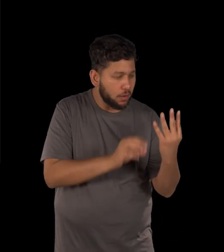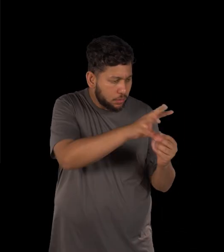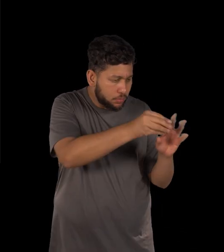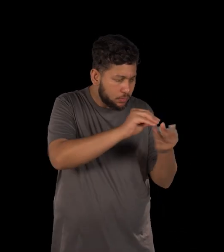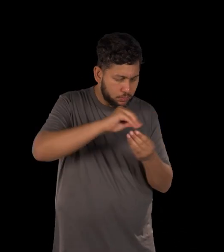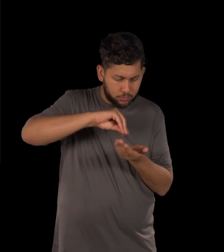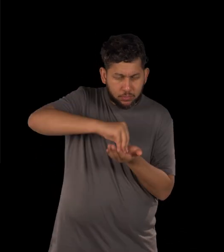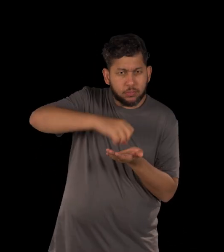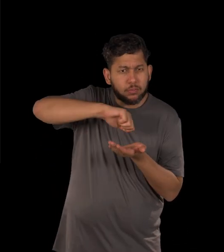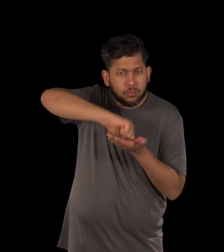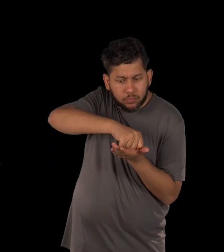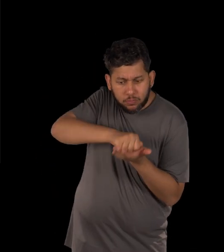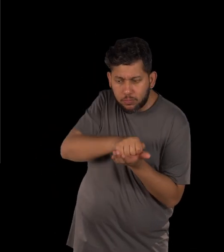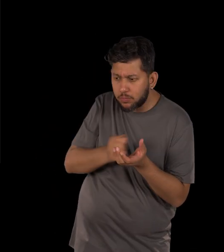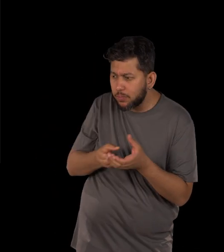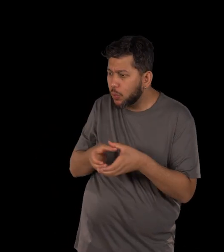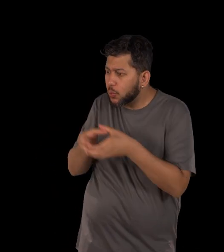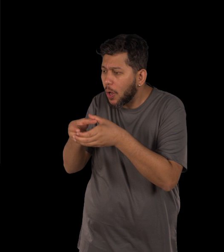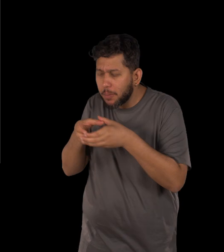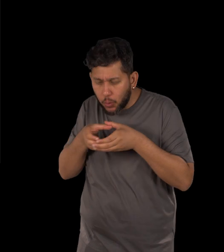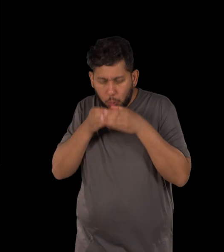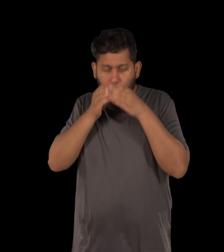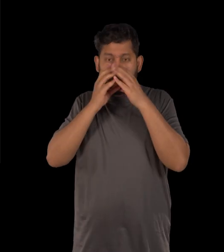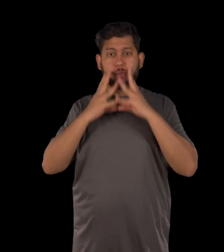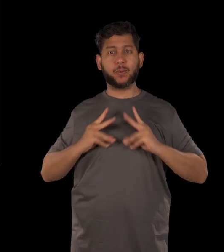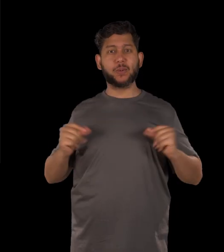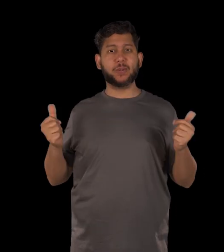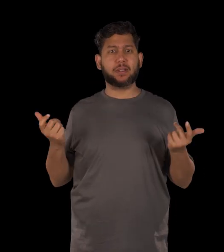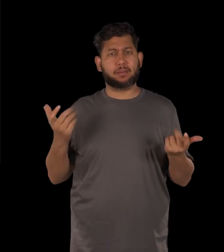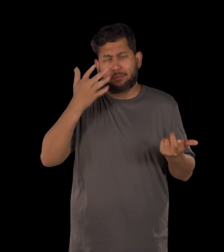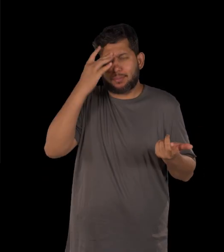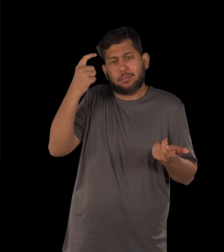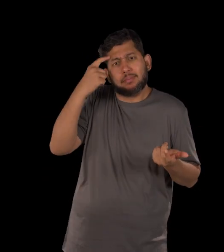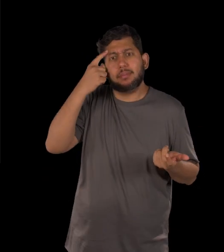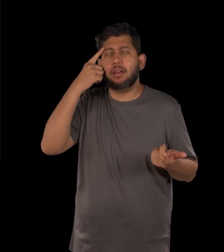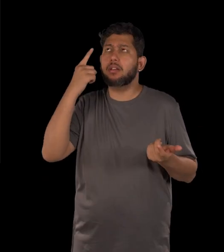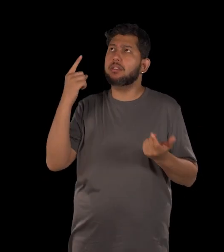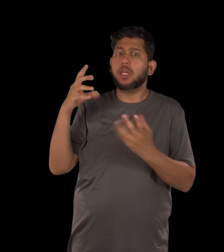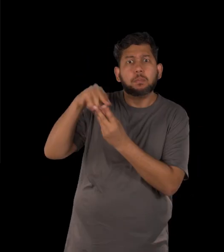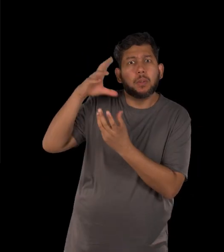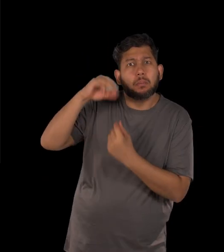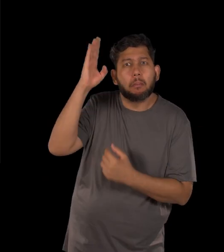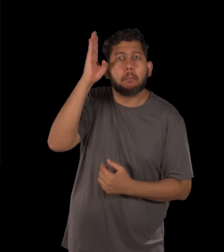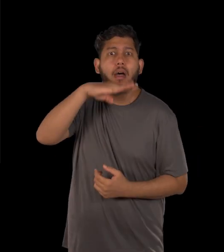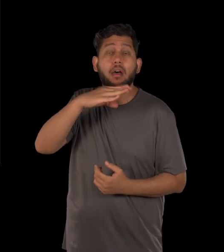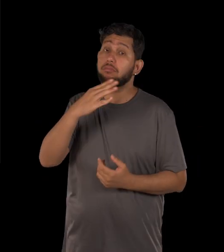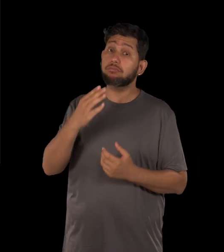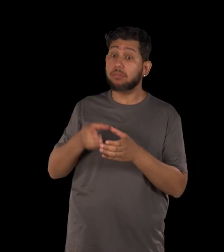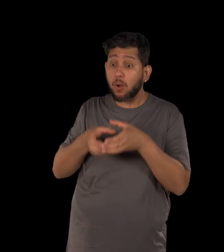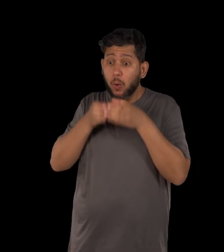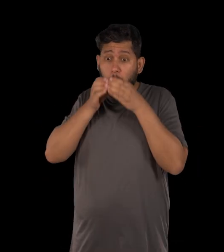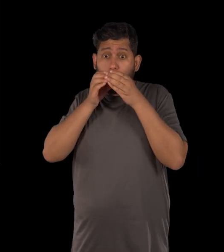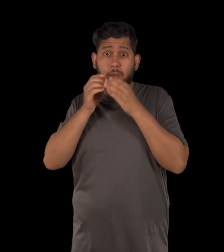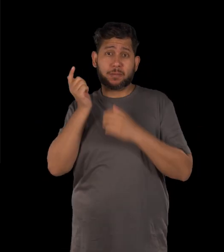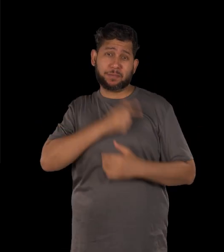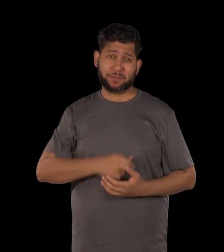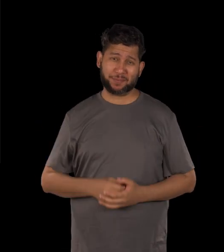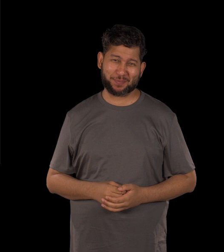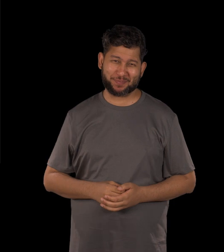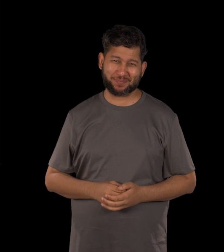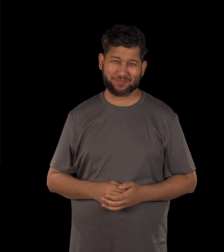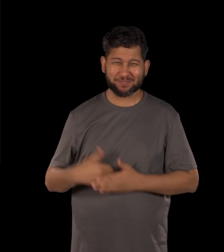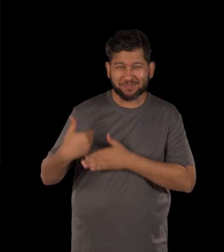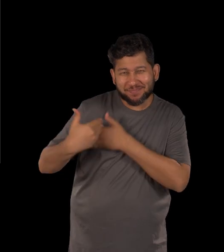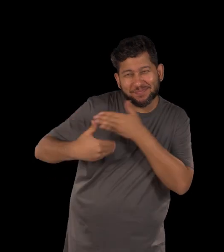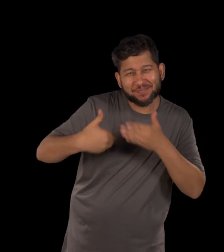ervas medicinais das doenças que até então eram tratadas como sobrenaturais. Na antiguidade, a medicina